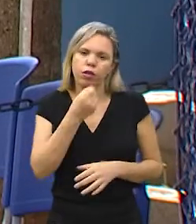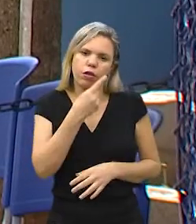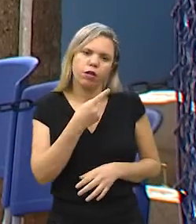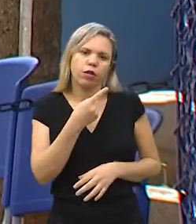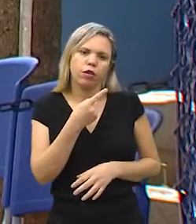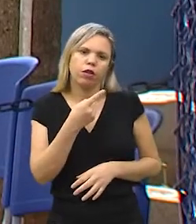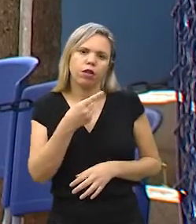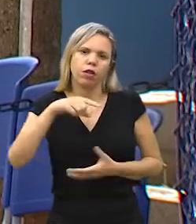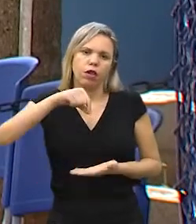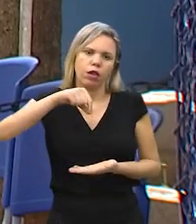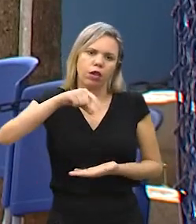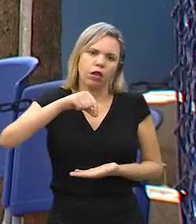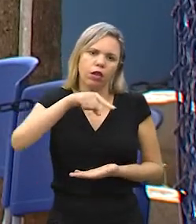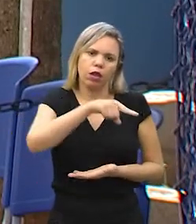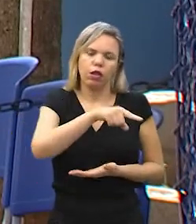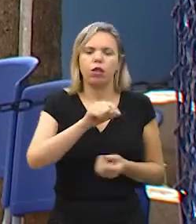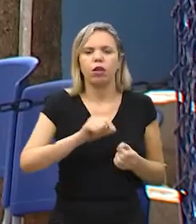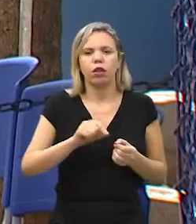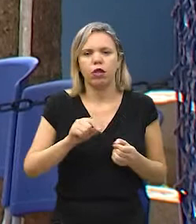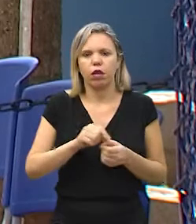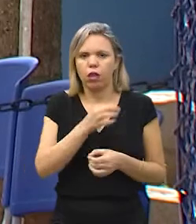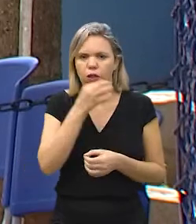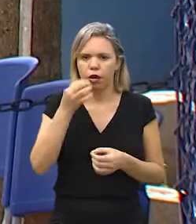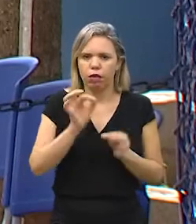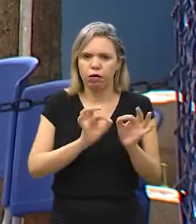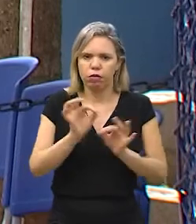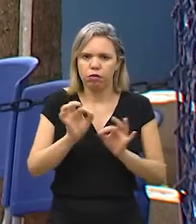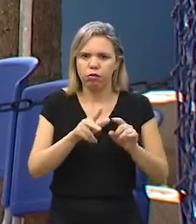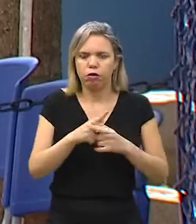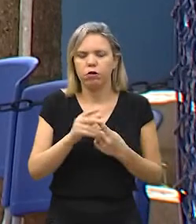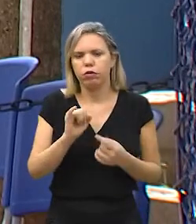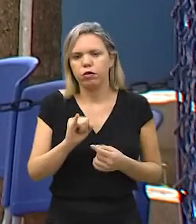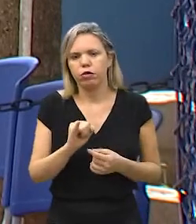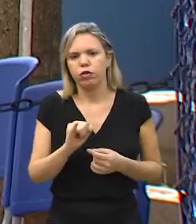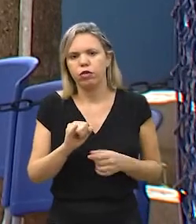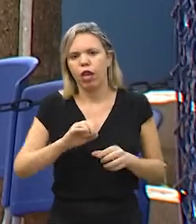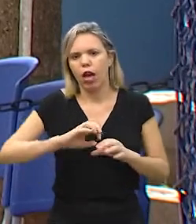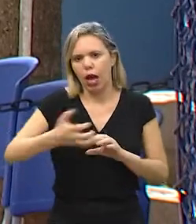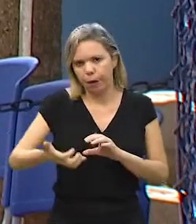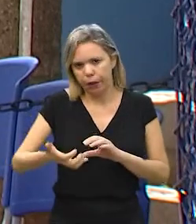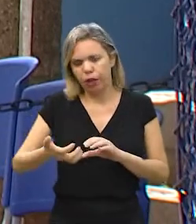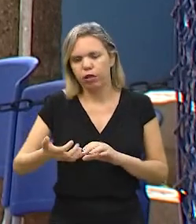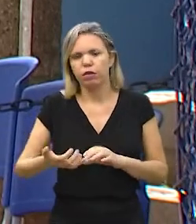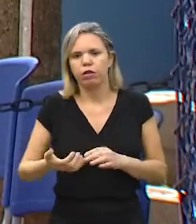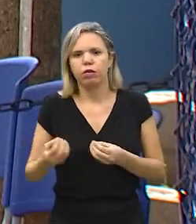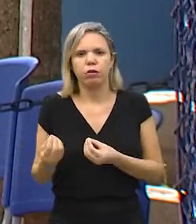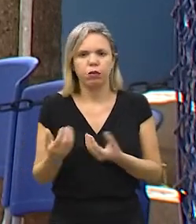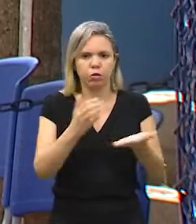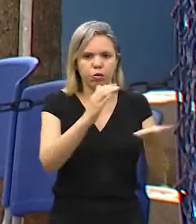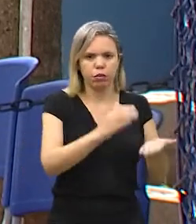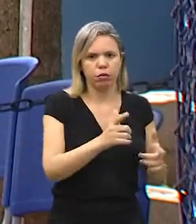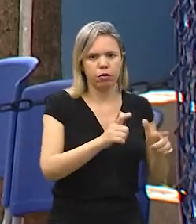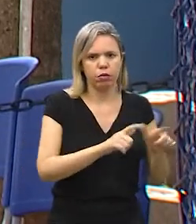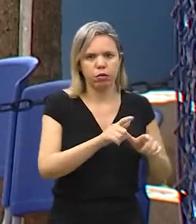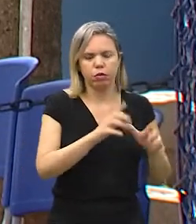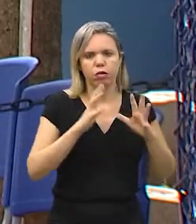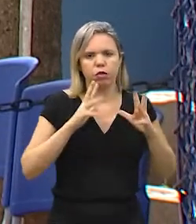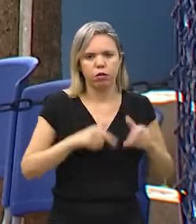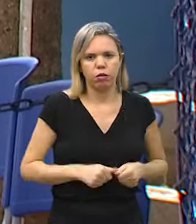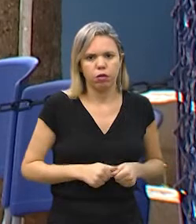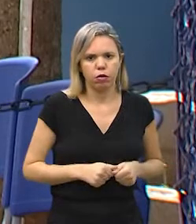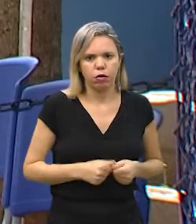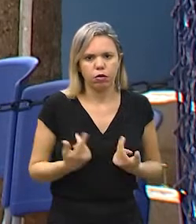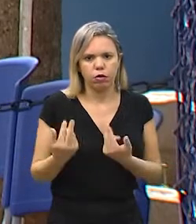caso de medicamentos líquidos estes devem estar em bom estado caso estejam violados serão encaminhados para a